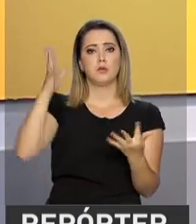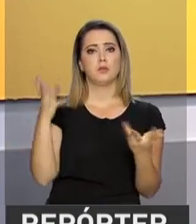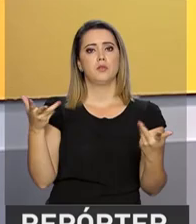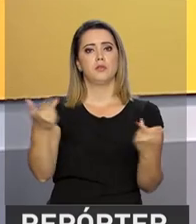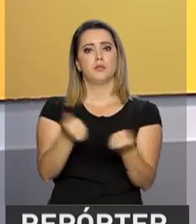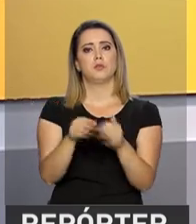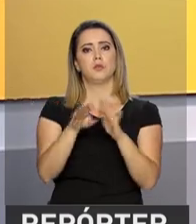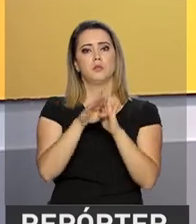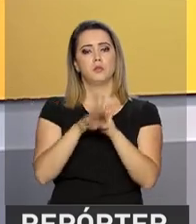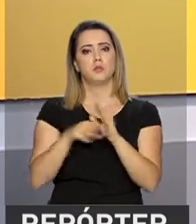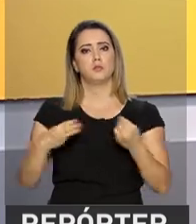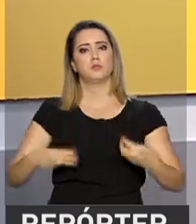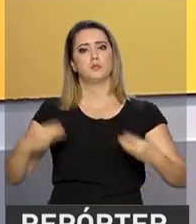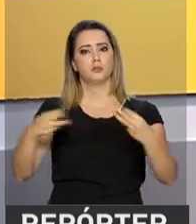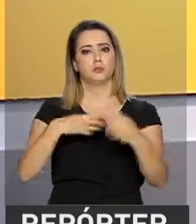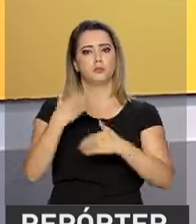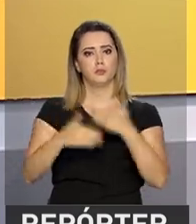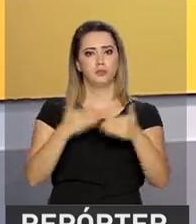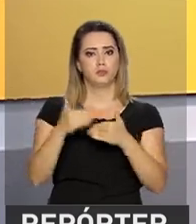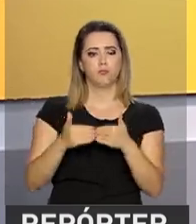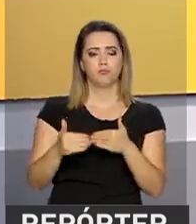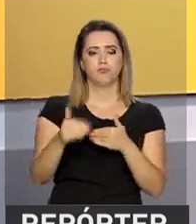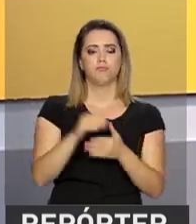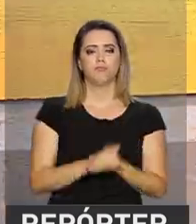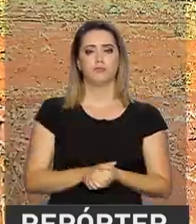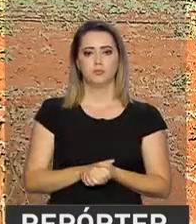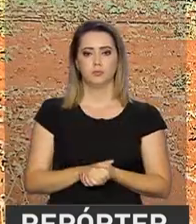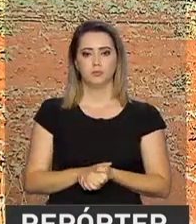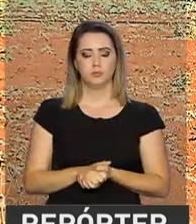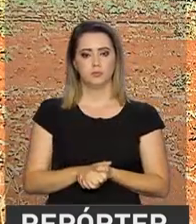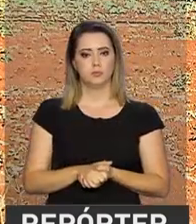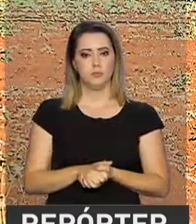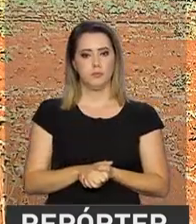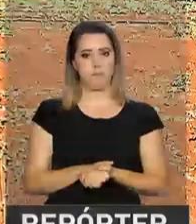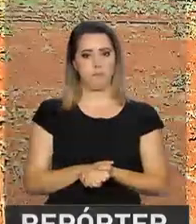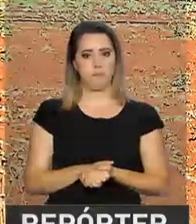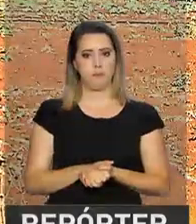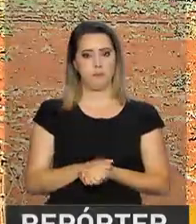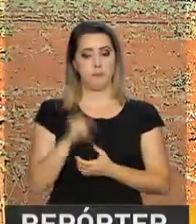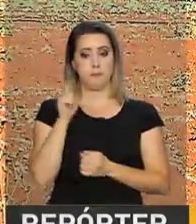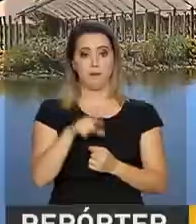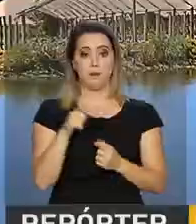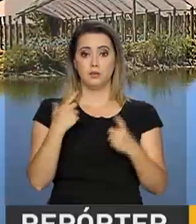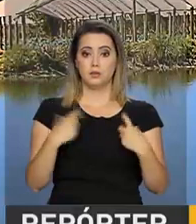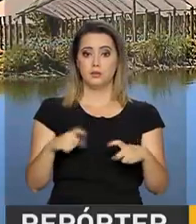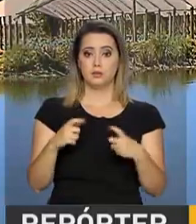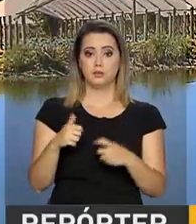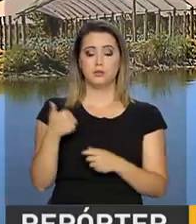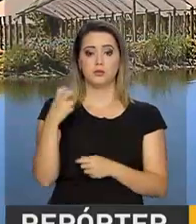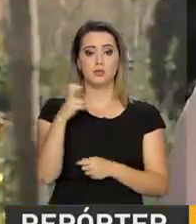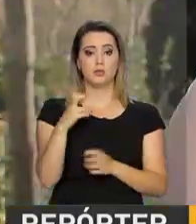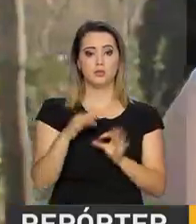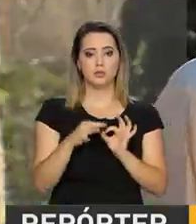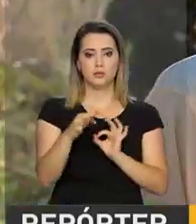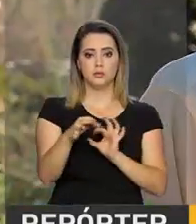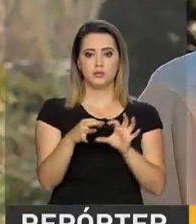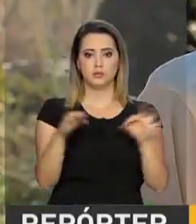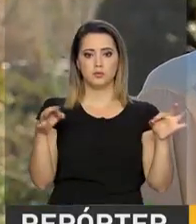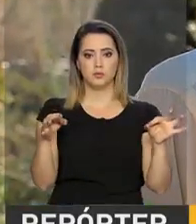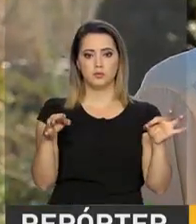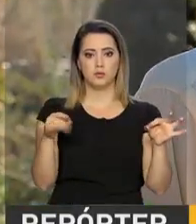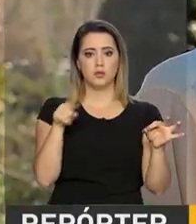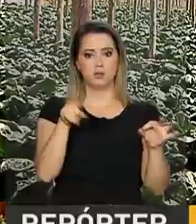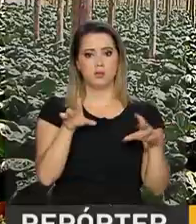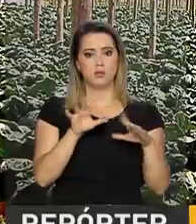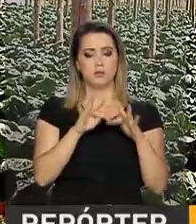do programa do ministério do desenvolvimento agrário nessa propriedade de 15 hectares esse agricultor